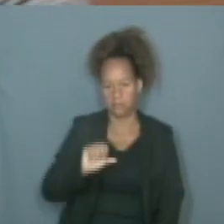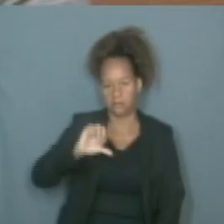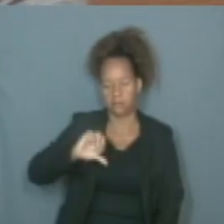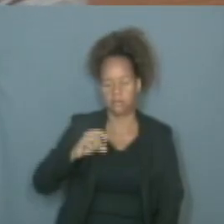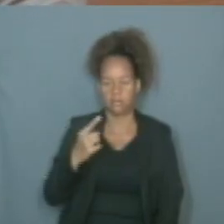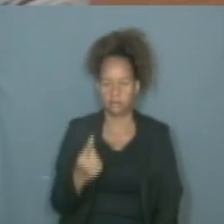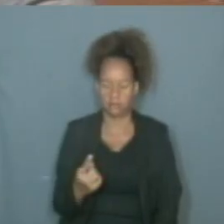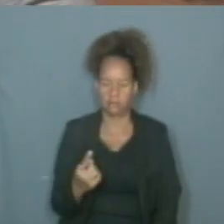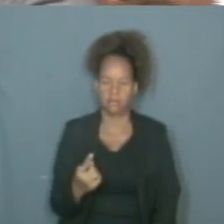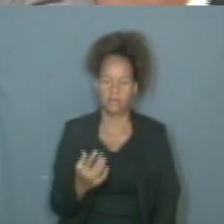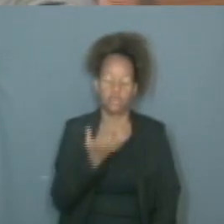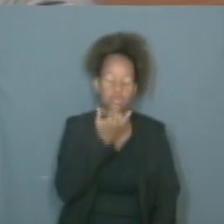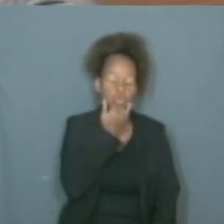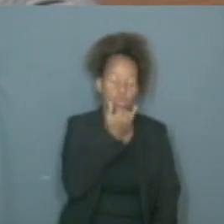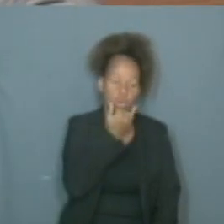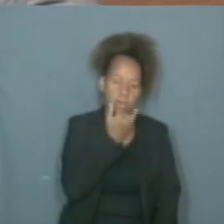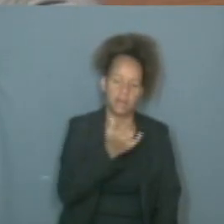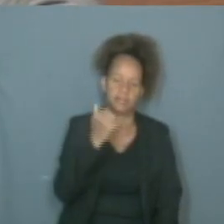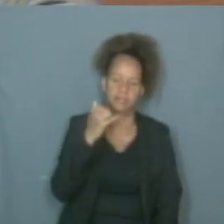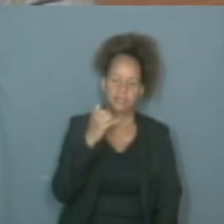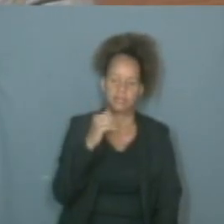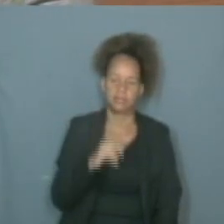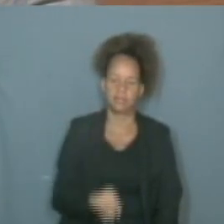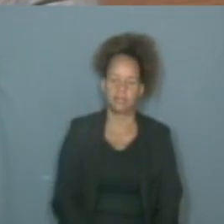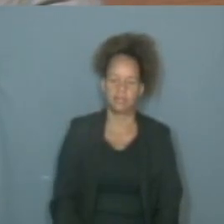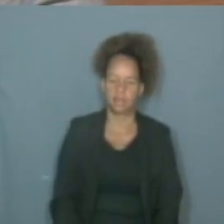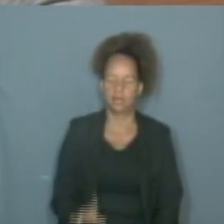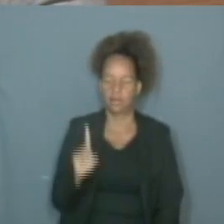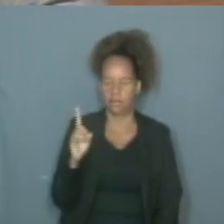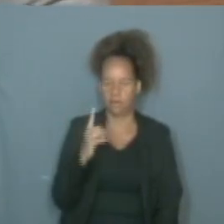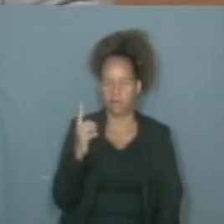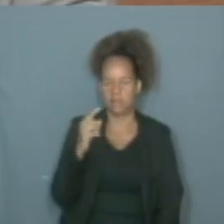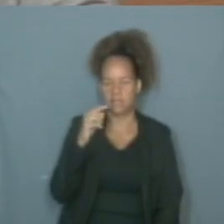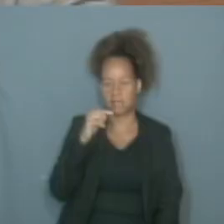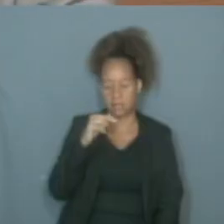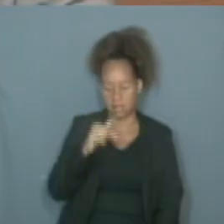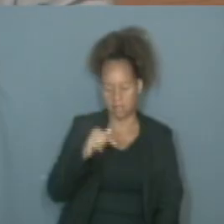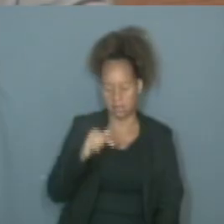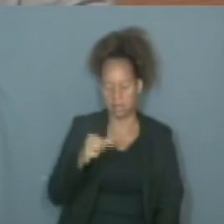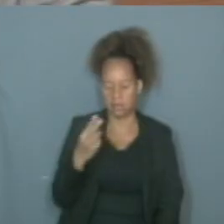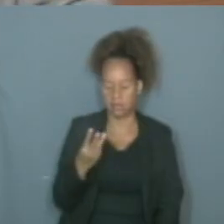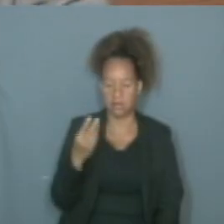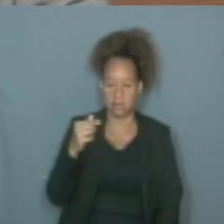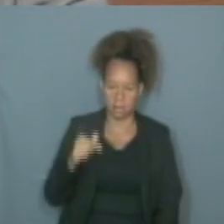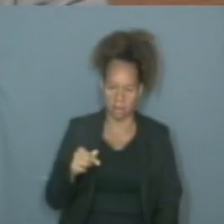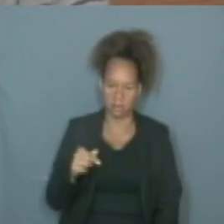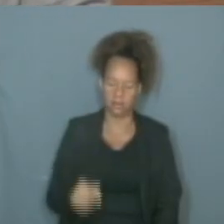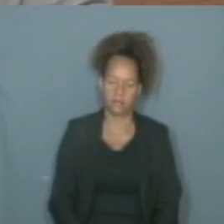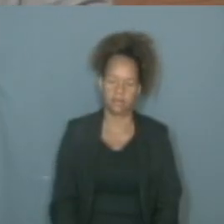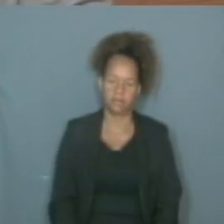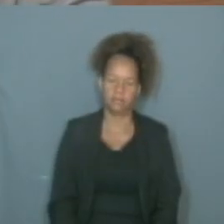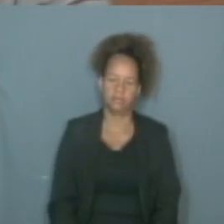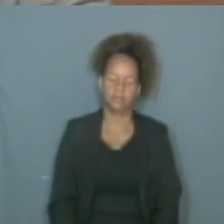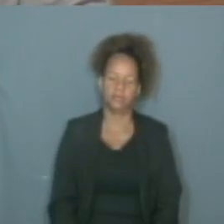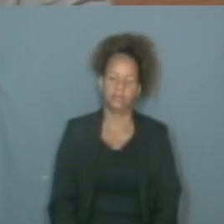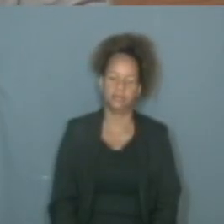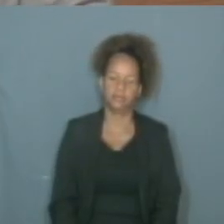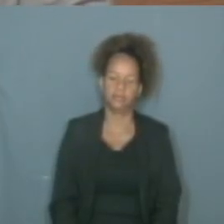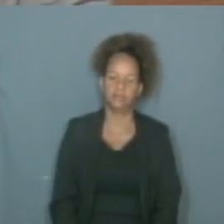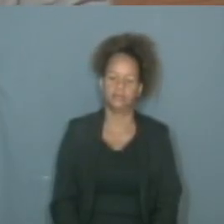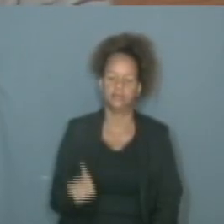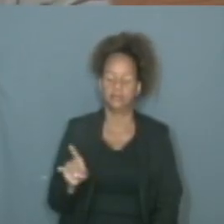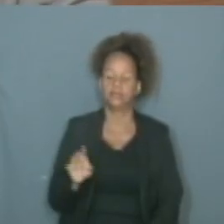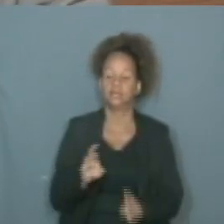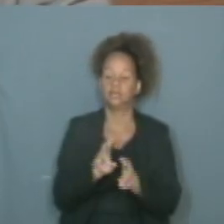7891, perdão, eu vou para o individual, 7737. O